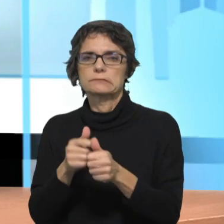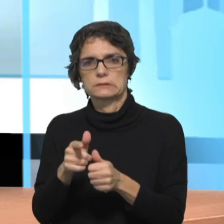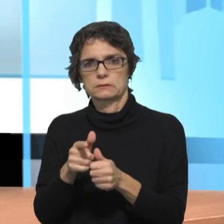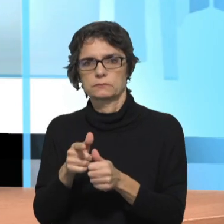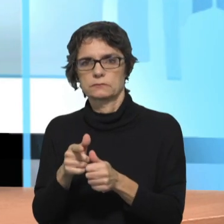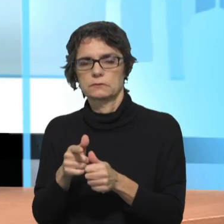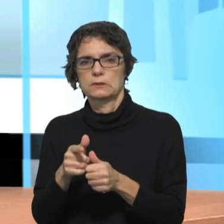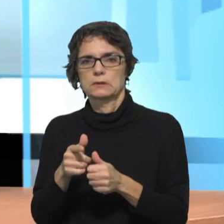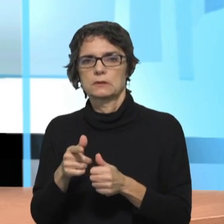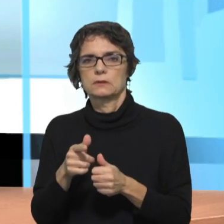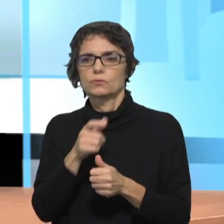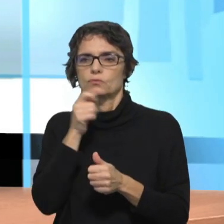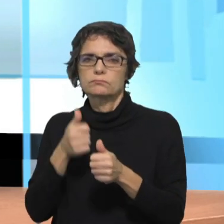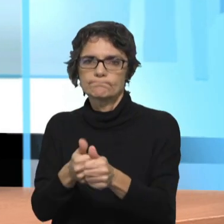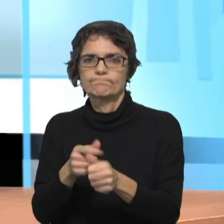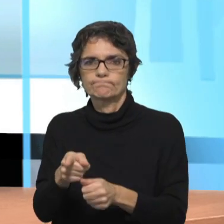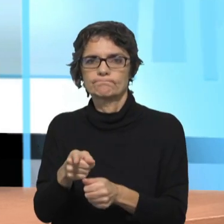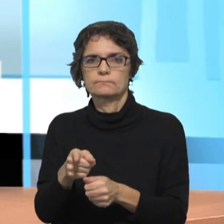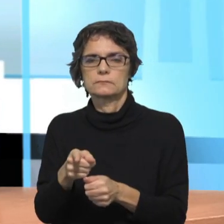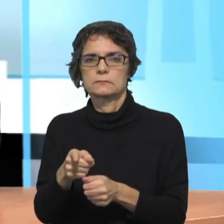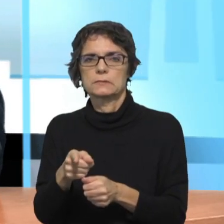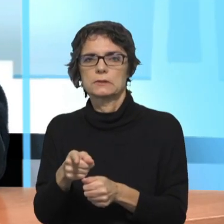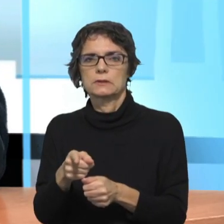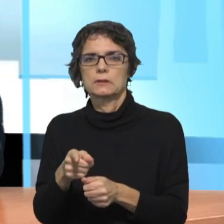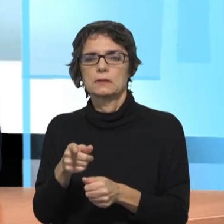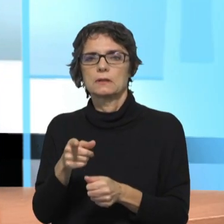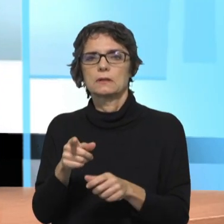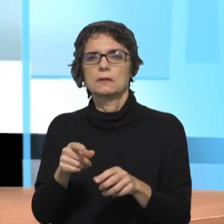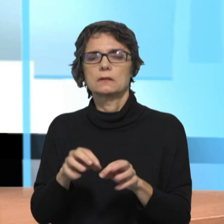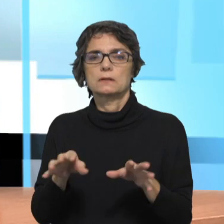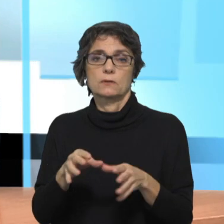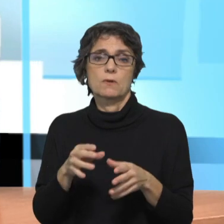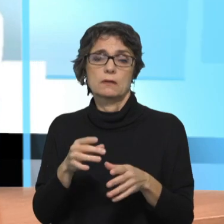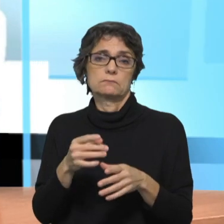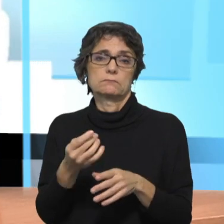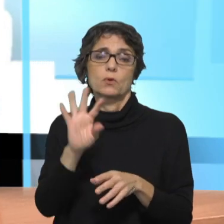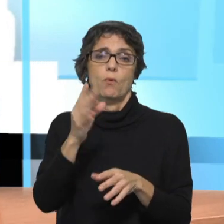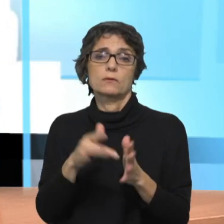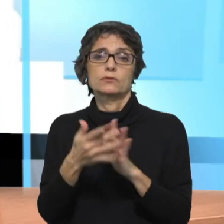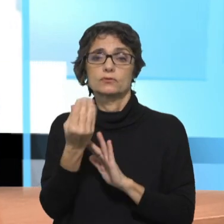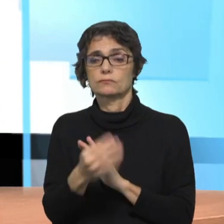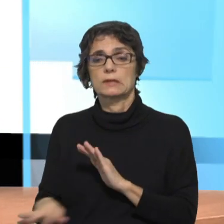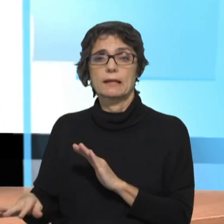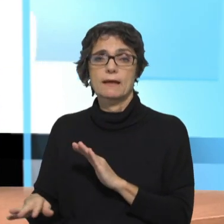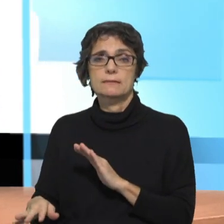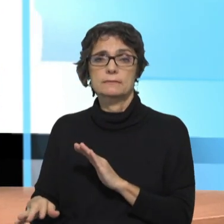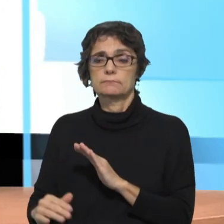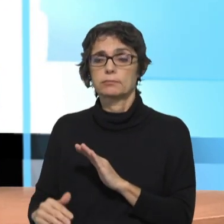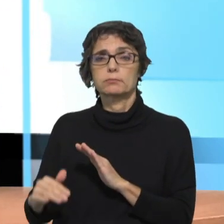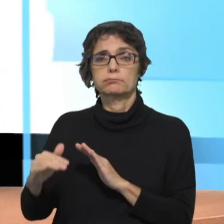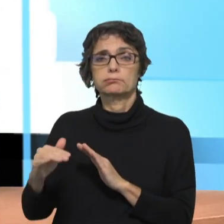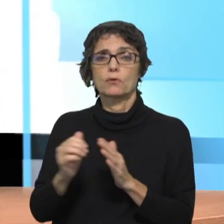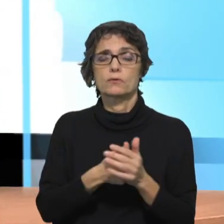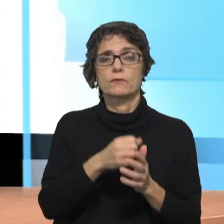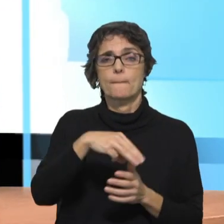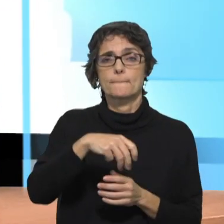cumprimento. Aliás, nas narrativas da infância de Jesus, que nós vemos nos 2 primeiros capítulos, quer do Evangelho de Mateus, quer do